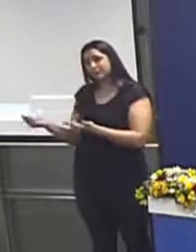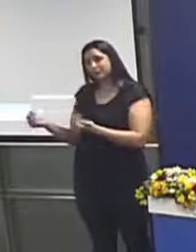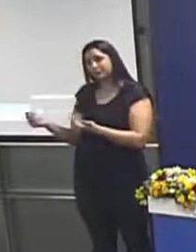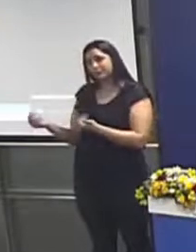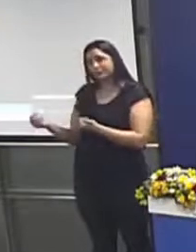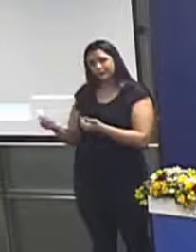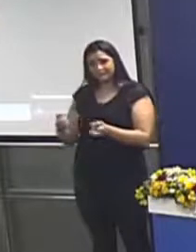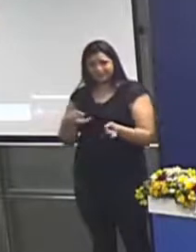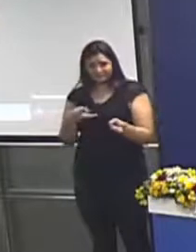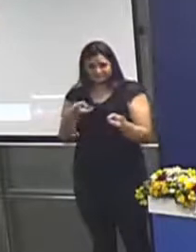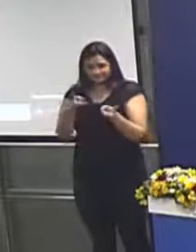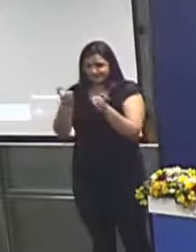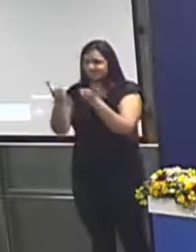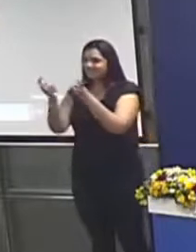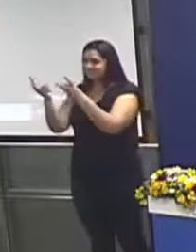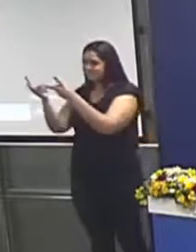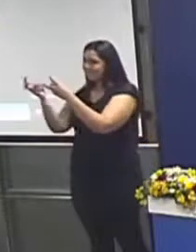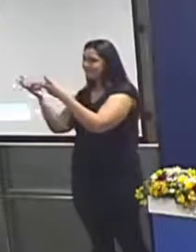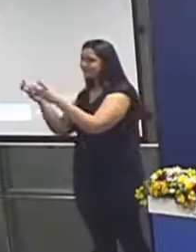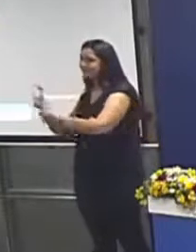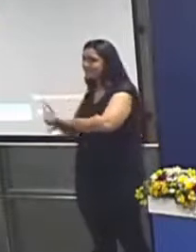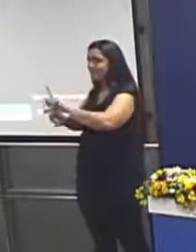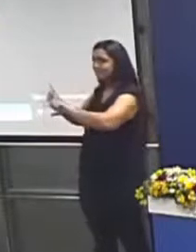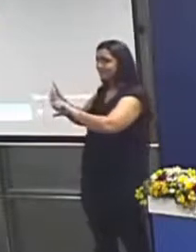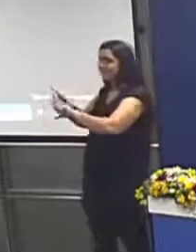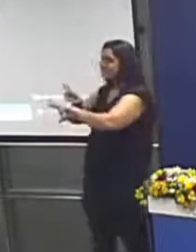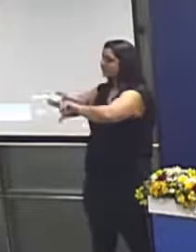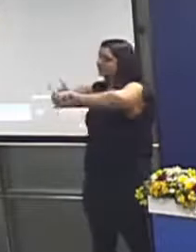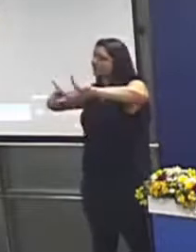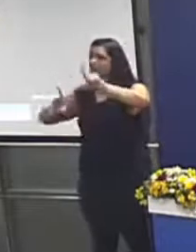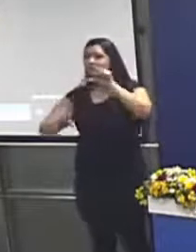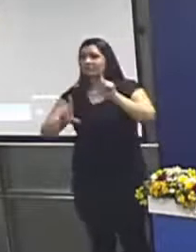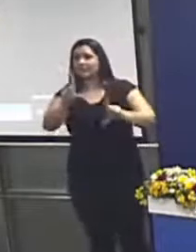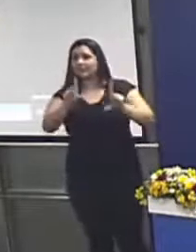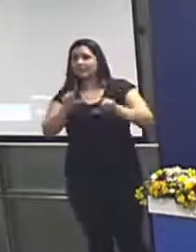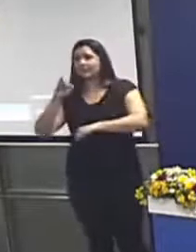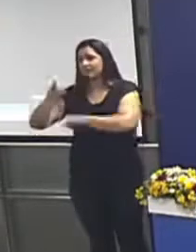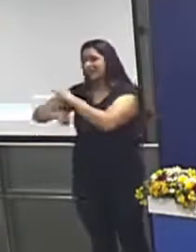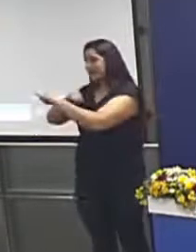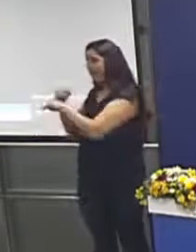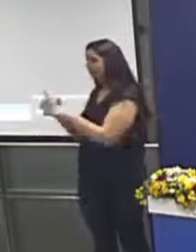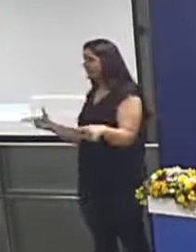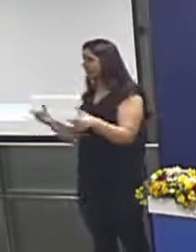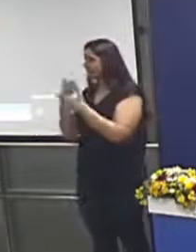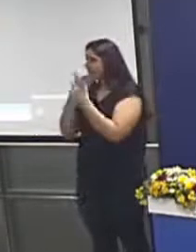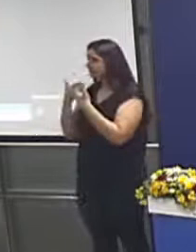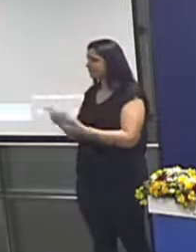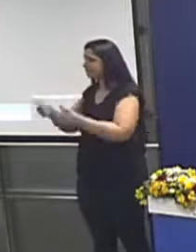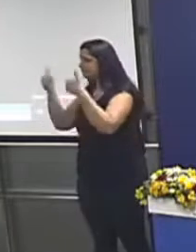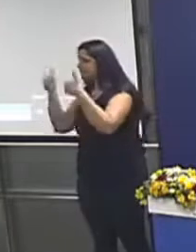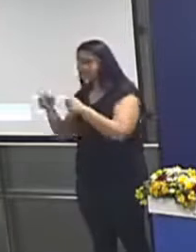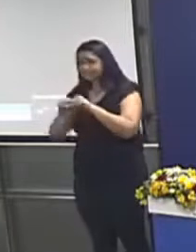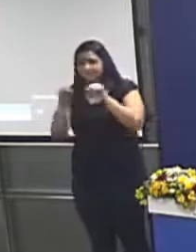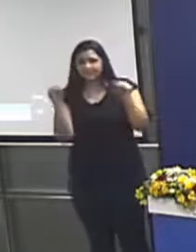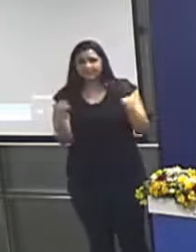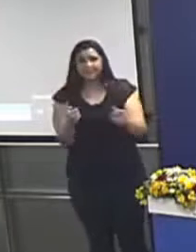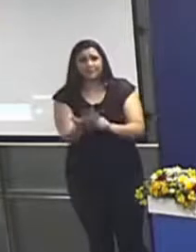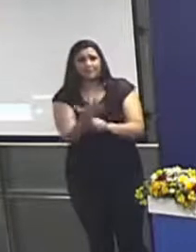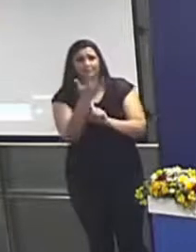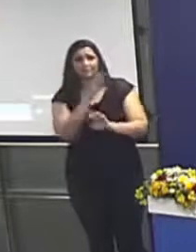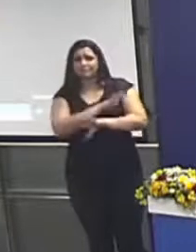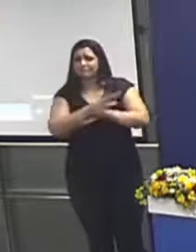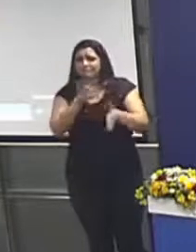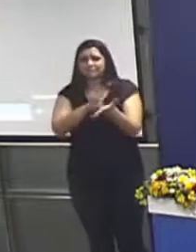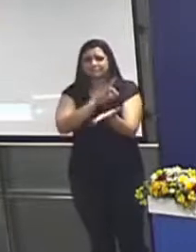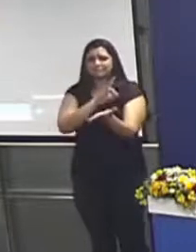já consegue perceber. Escolhe a internet em detrimento da TV. O sistema atual não nos representa, disseminando ódio